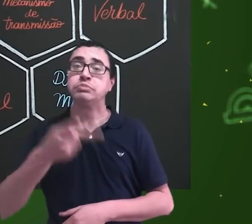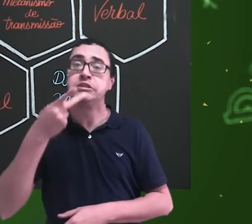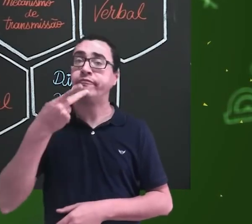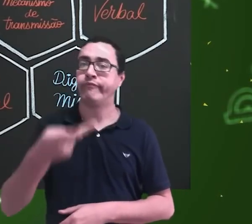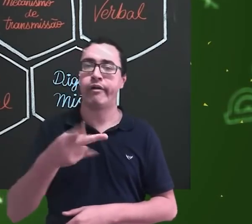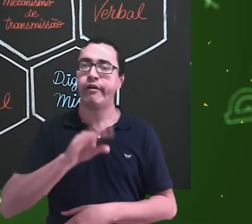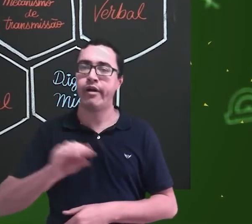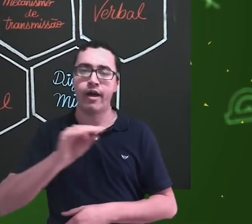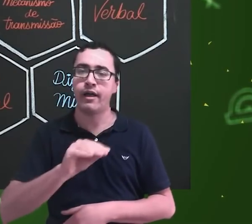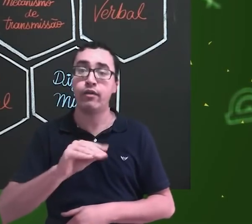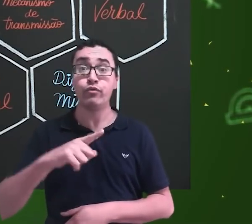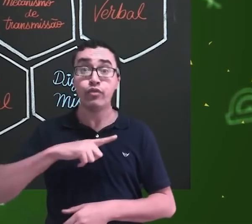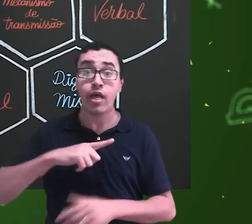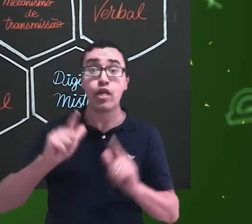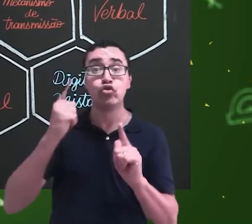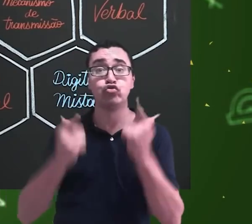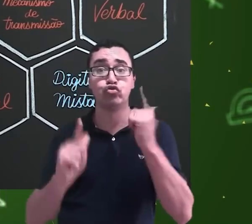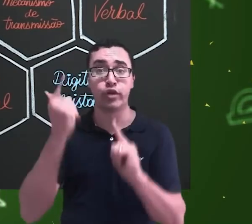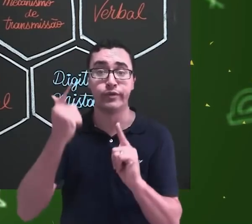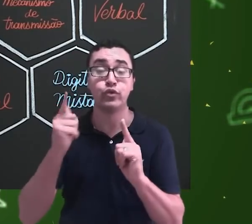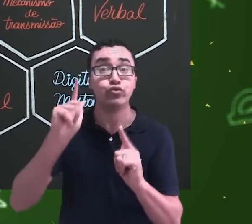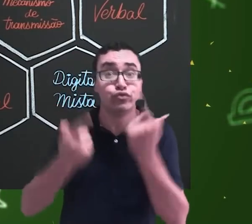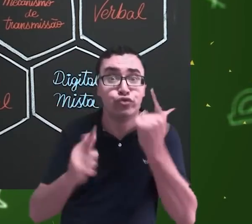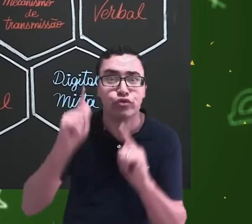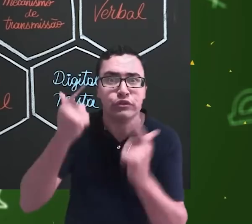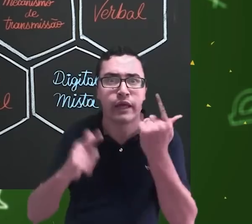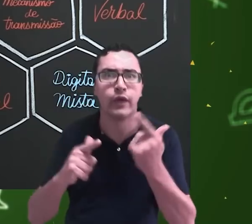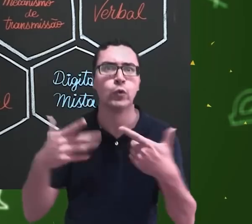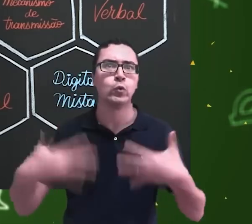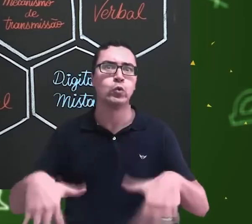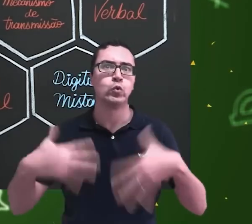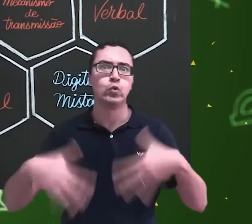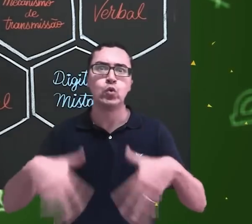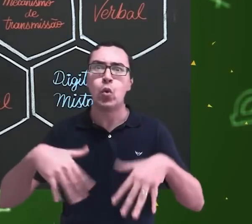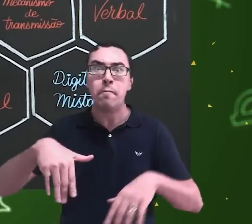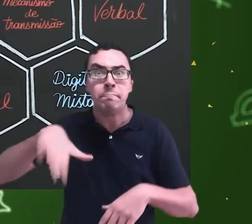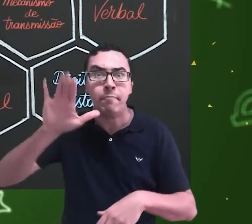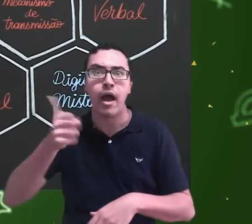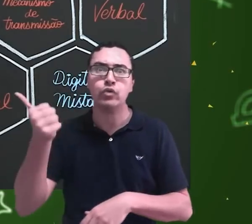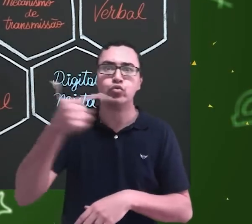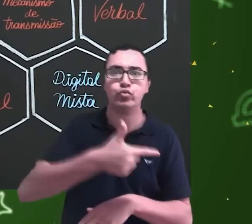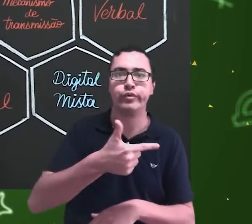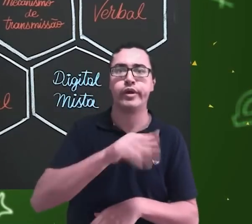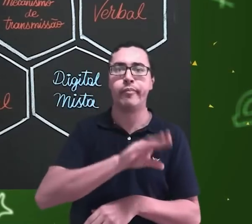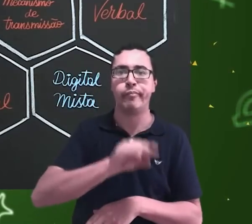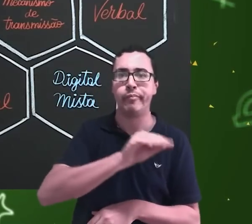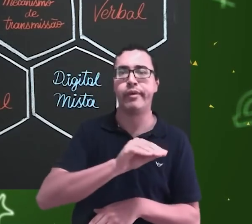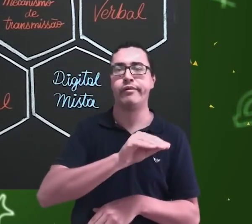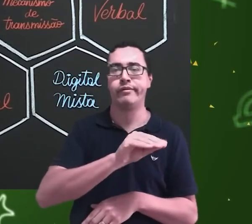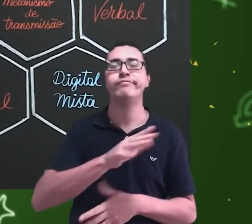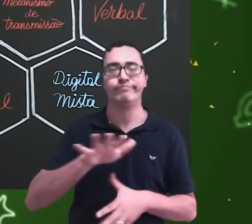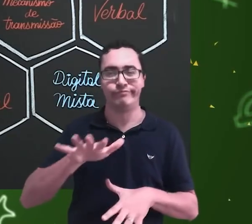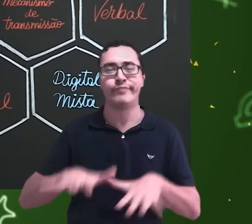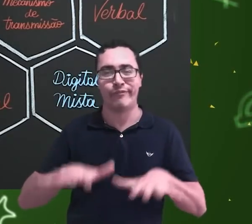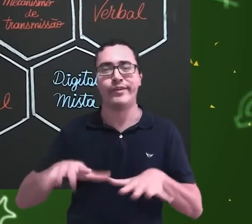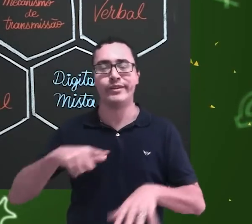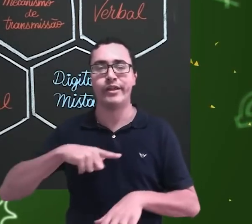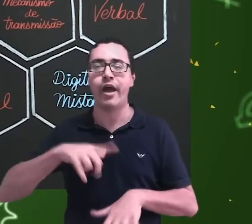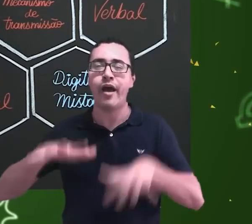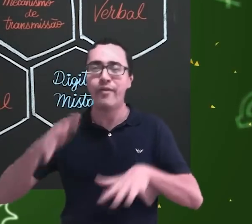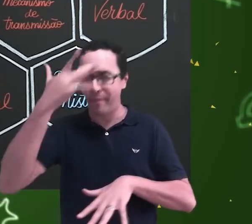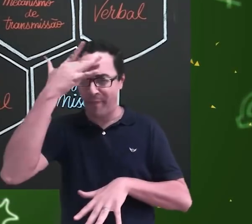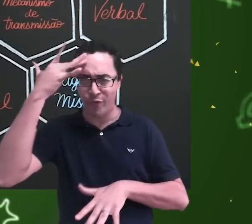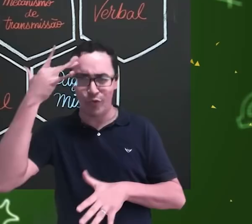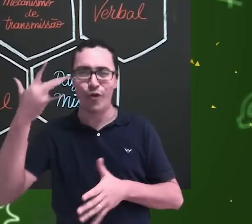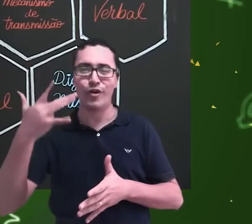existem gestos. Os gestos dizem muito, às vezes mais até do que as palavras. Percebe que às vezes a gente está se comunicando com alguém e alguém diz, nossa, você está